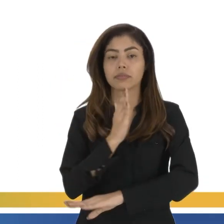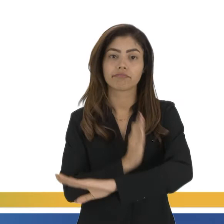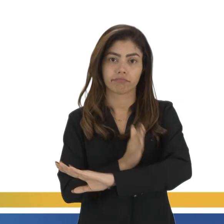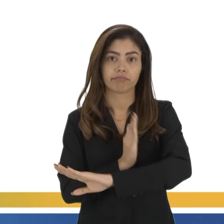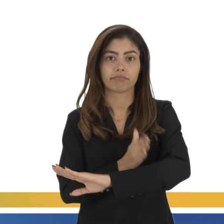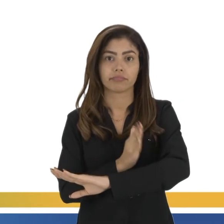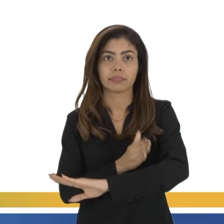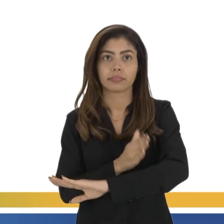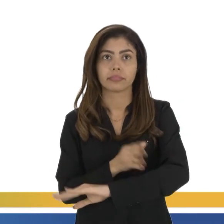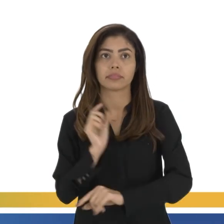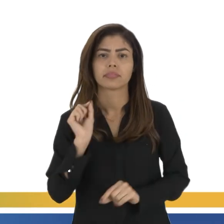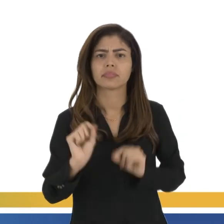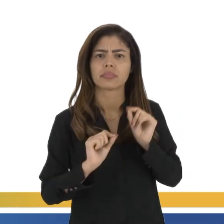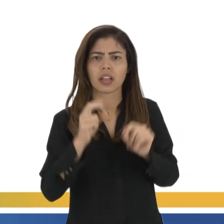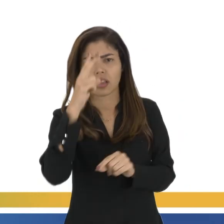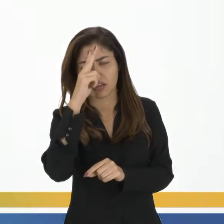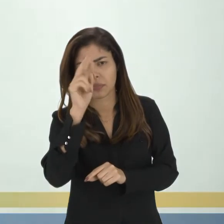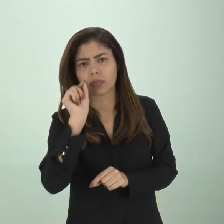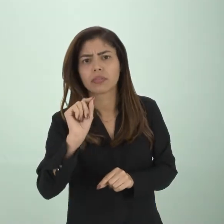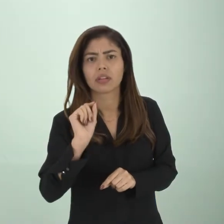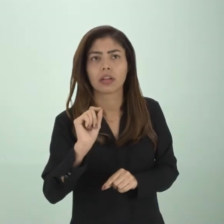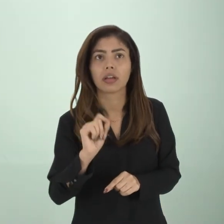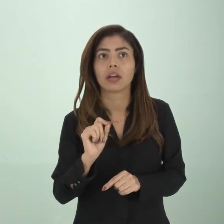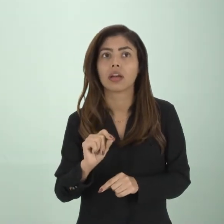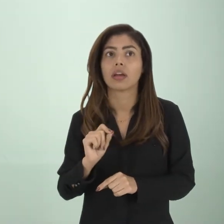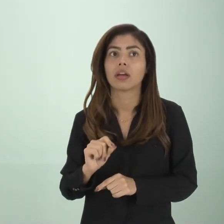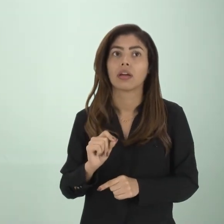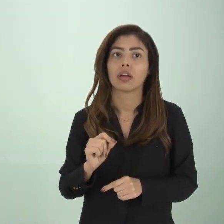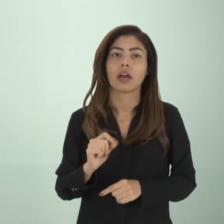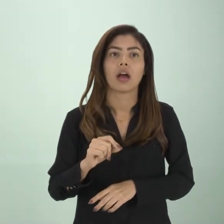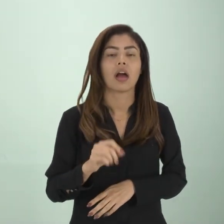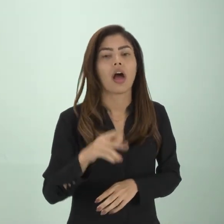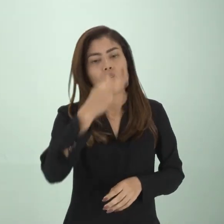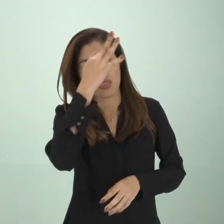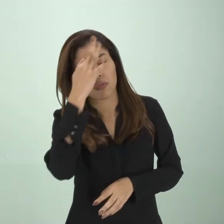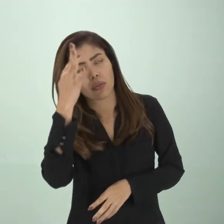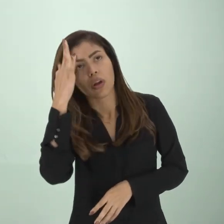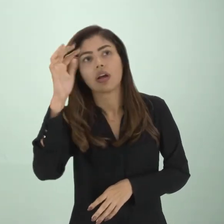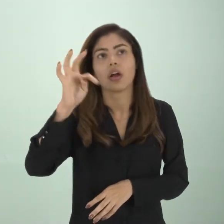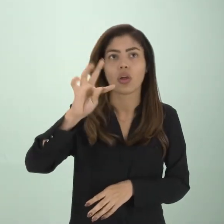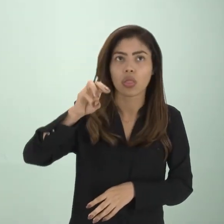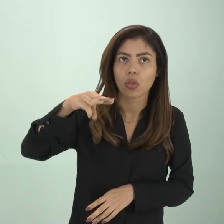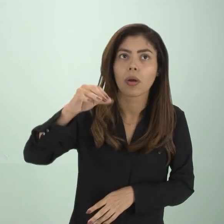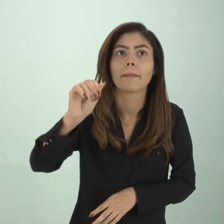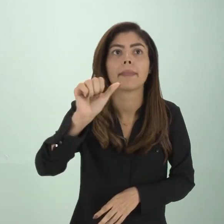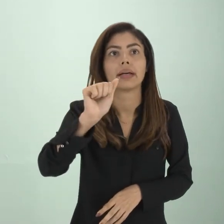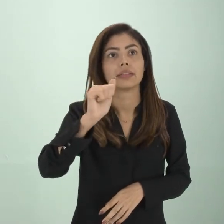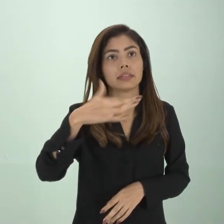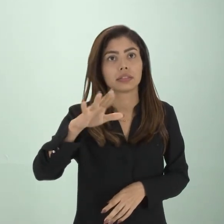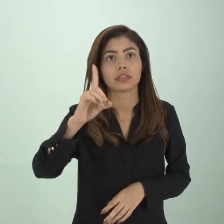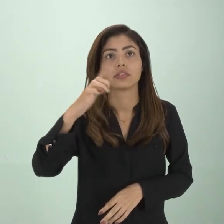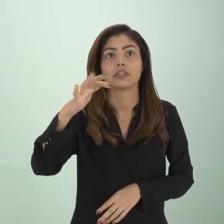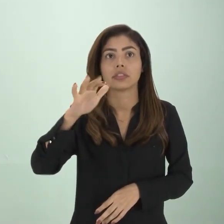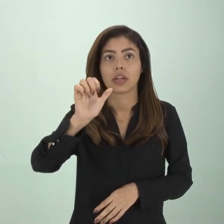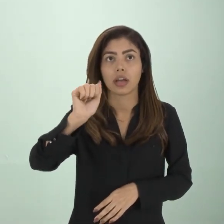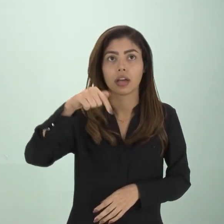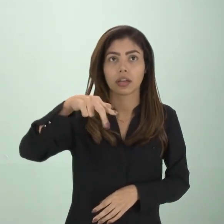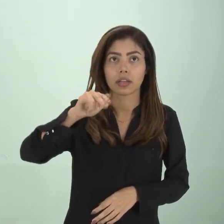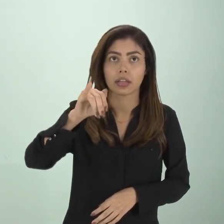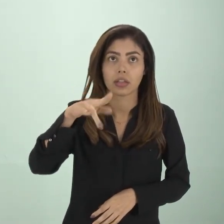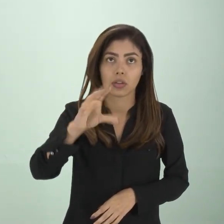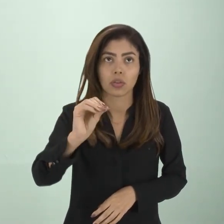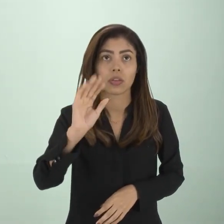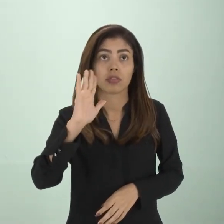única ocasião em que os seres humanos poderiam realmente ser felizes. E aqui, para